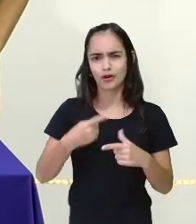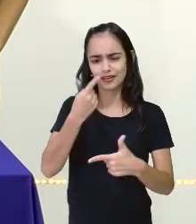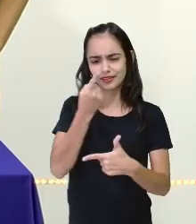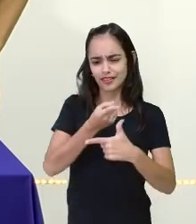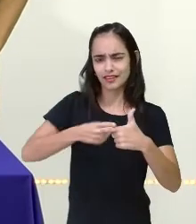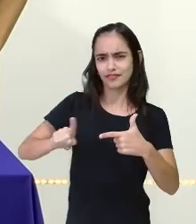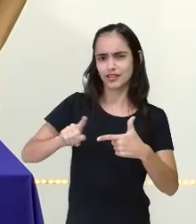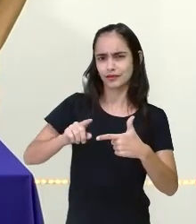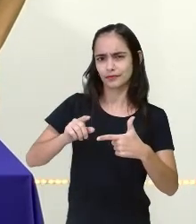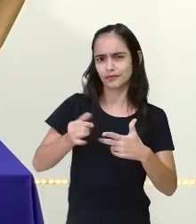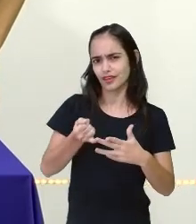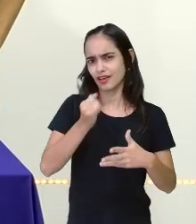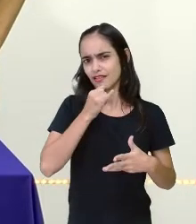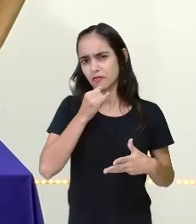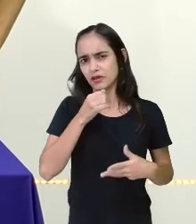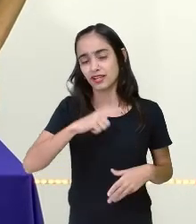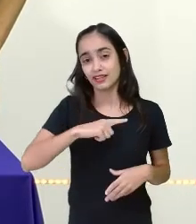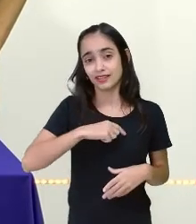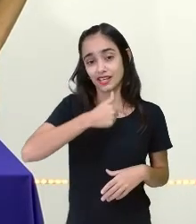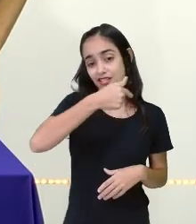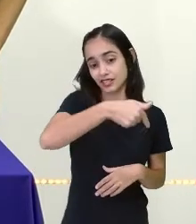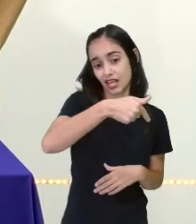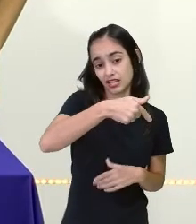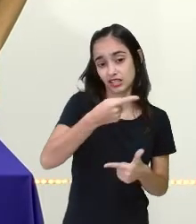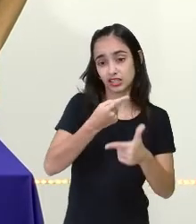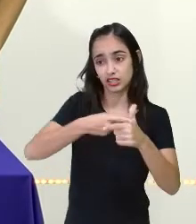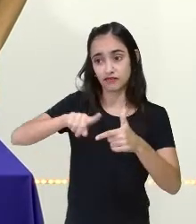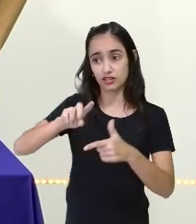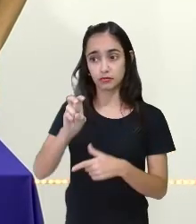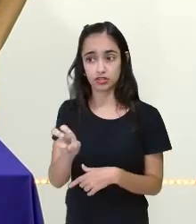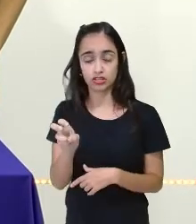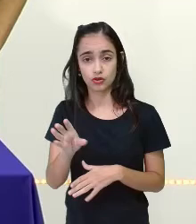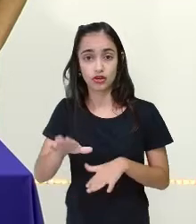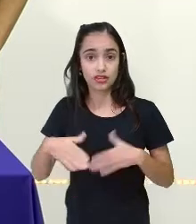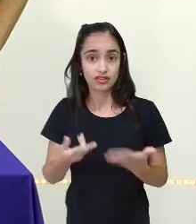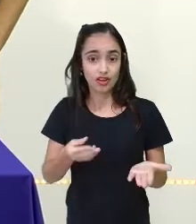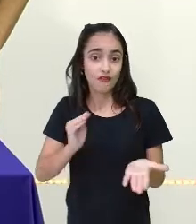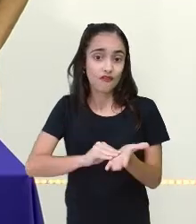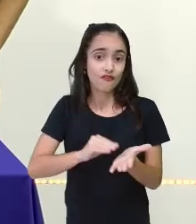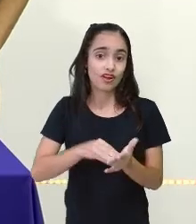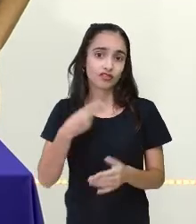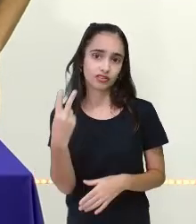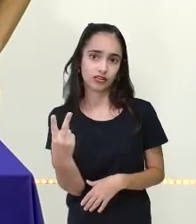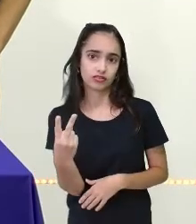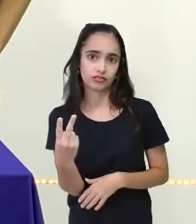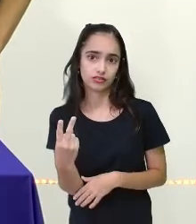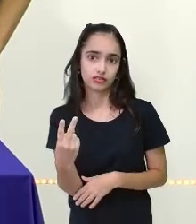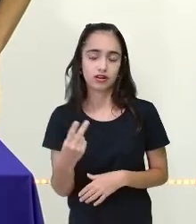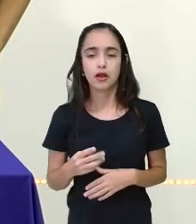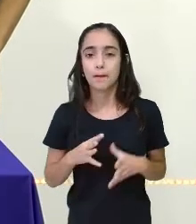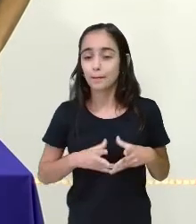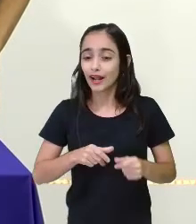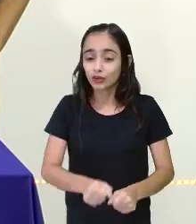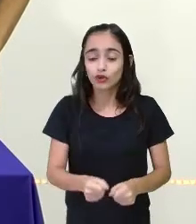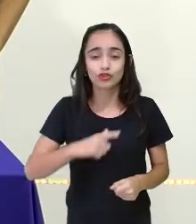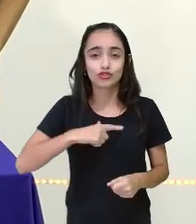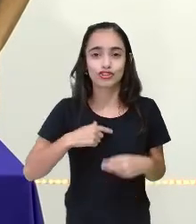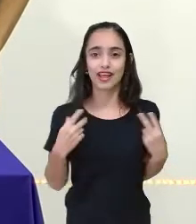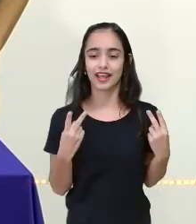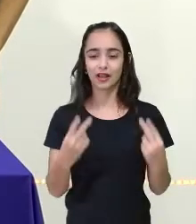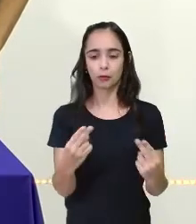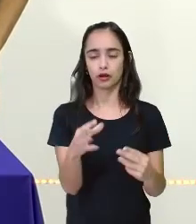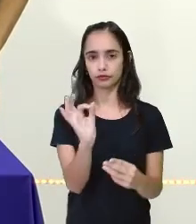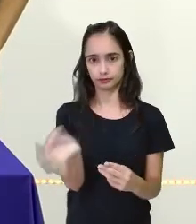7 balinhas e divido para 5 crianças, 2 balas vão restar, para a divisão ser igual para todos, tem que ser em